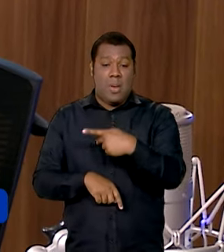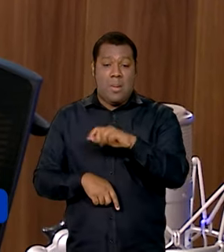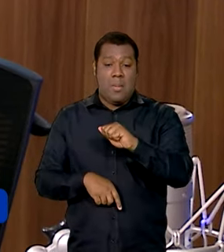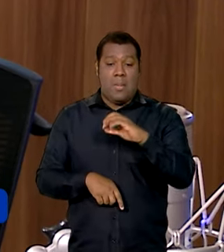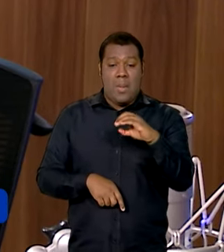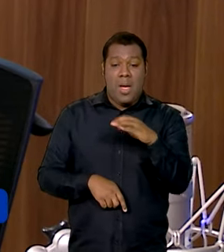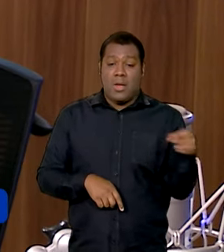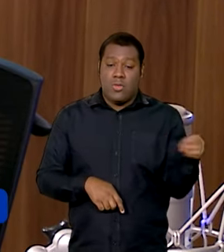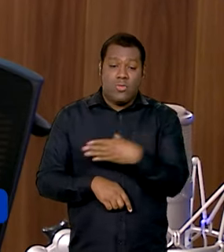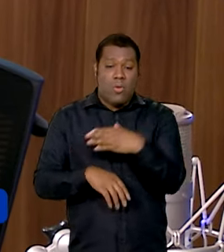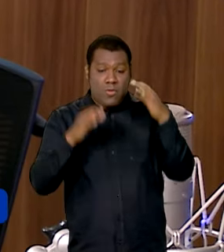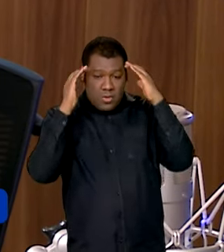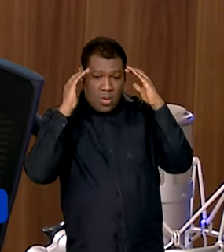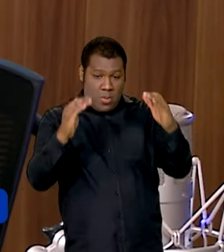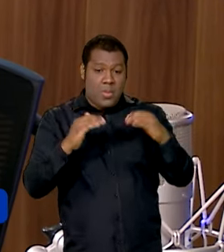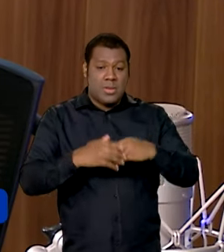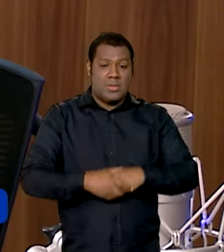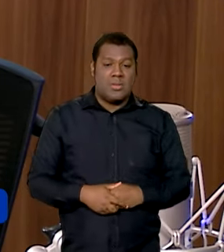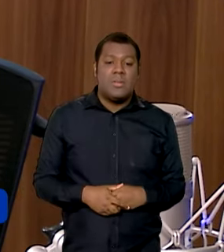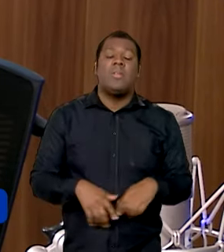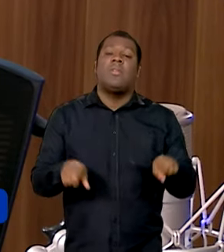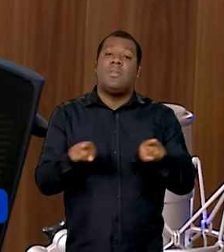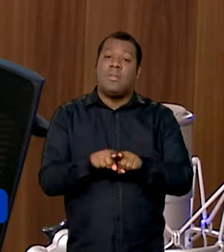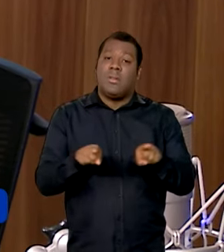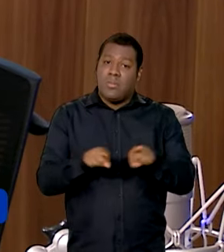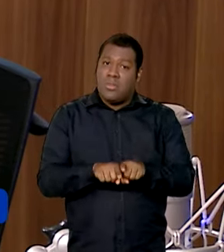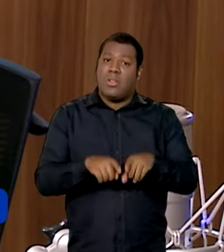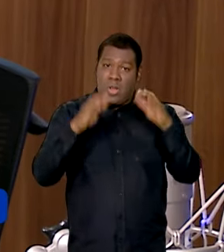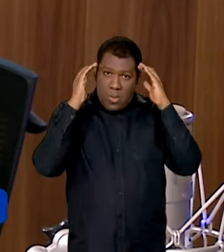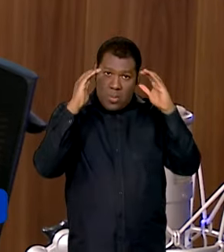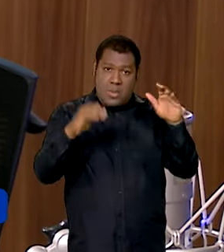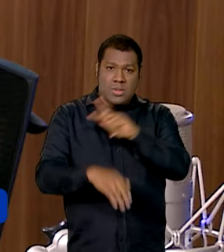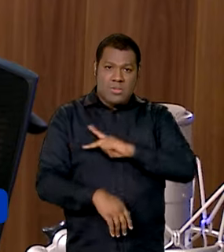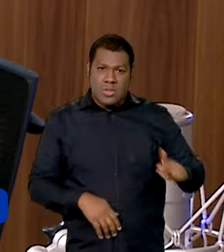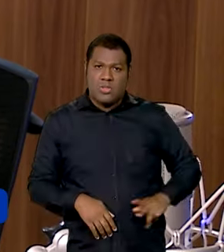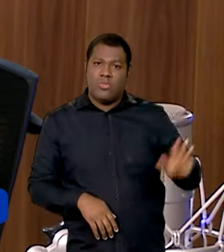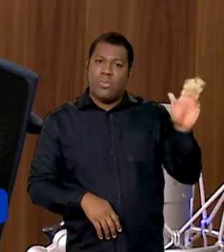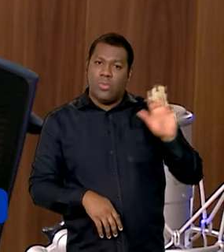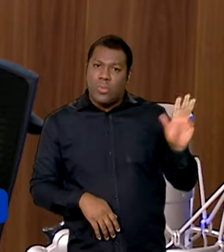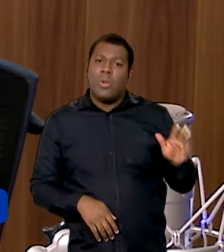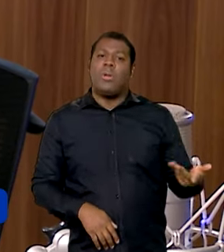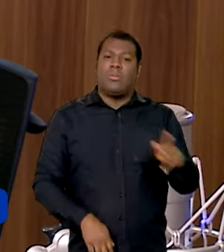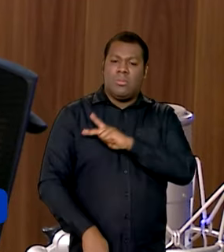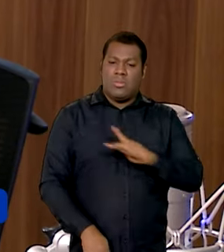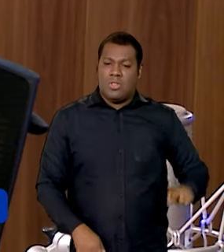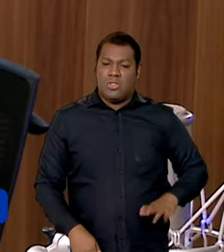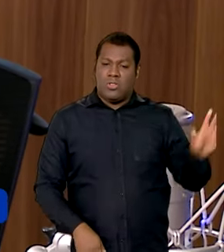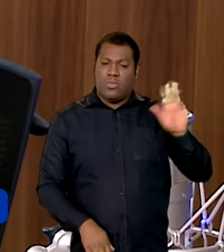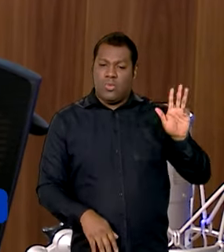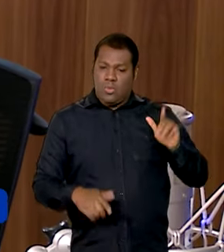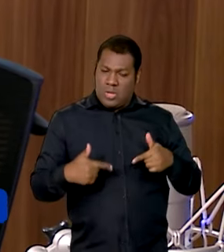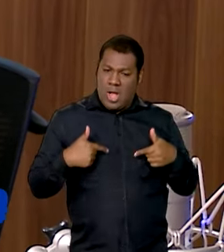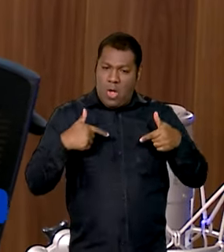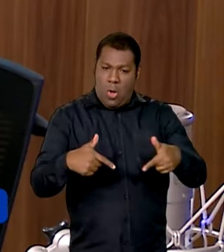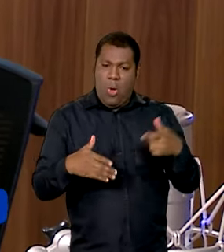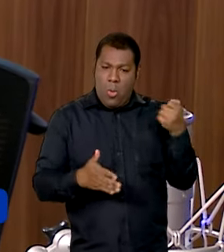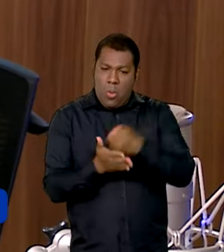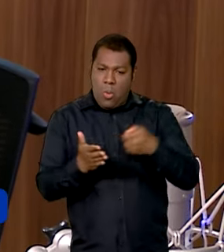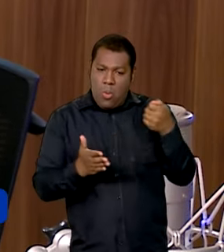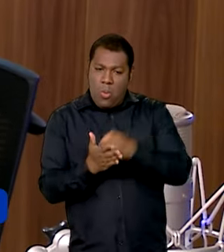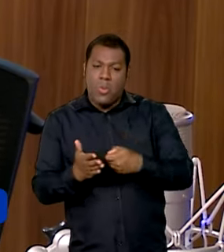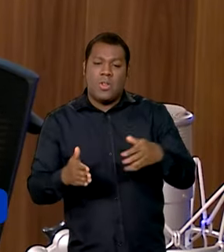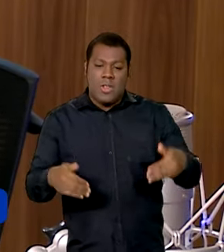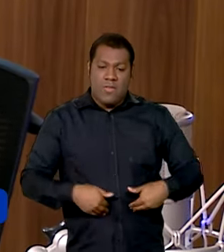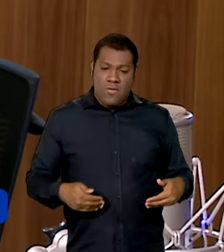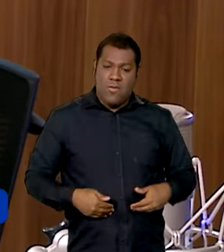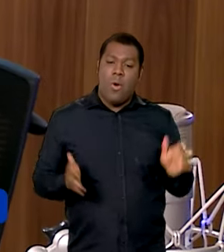compromissos do presidente Lula o presidente fala muito fortemente de combater as desigualdades combater fome e para isso é preciso que as